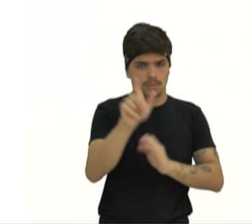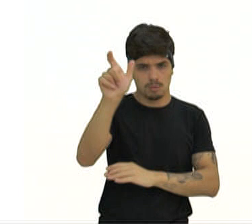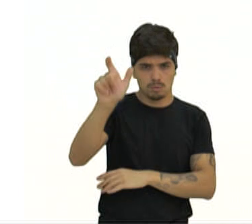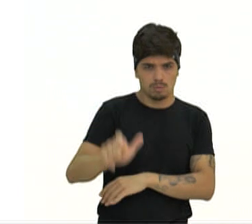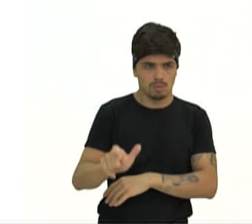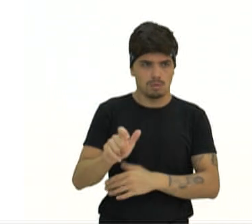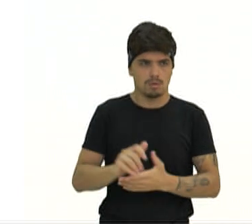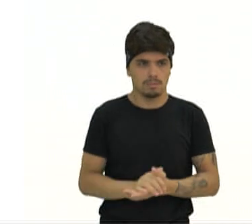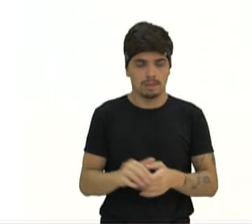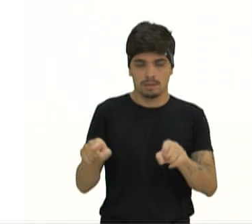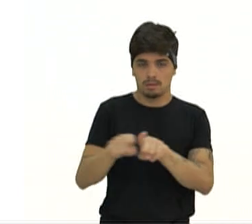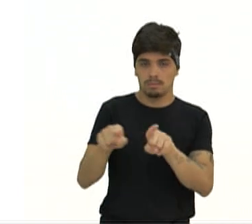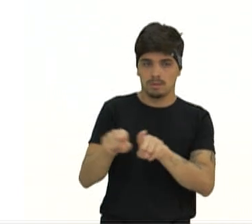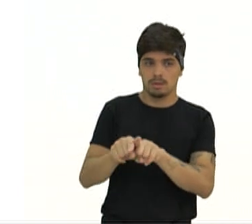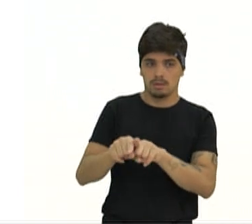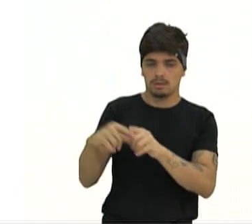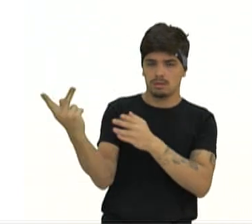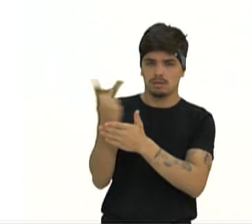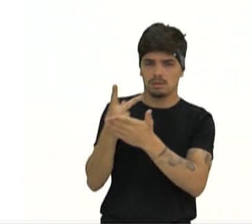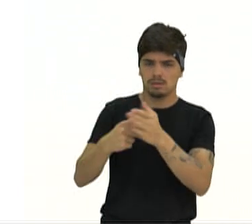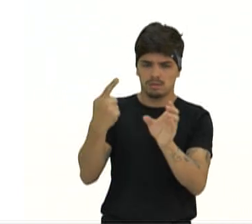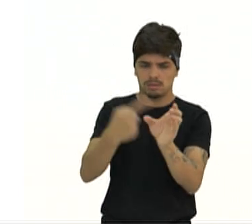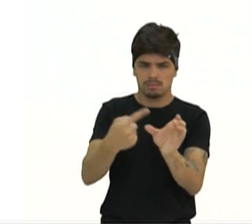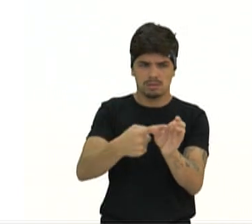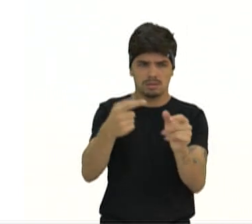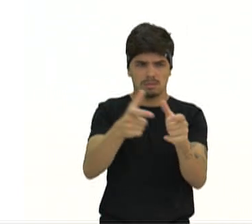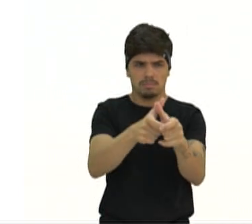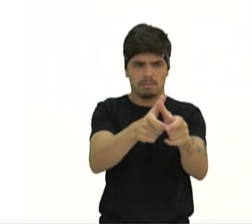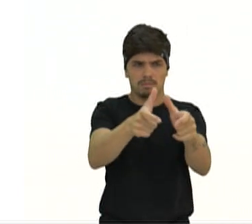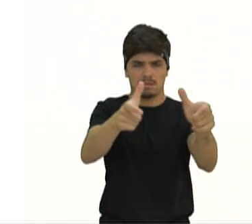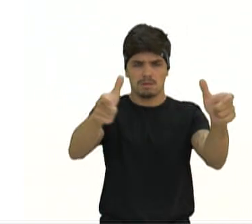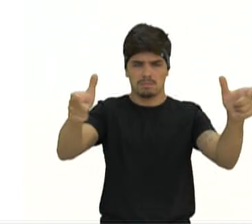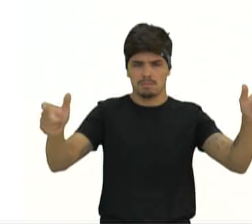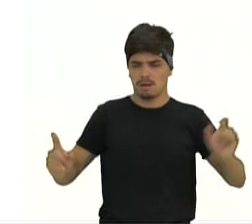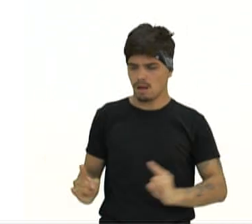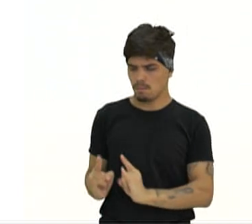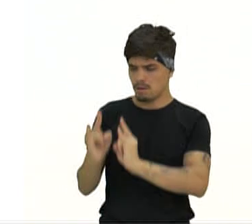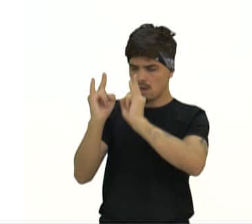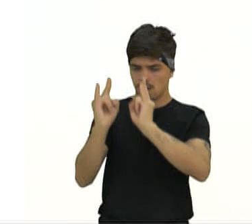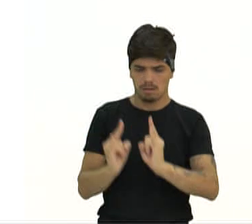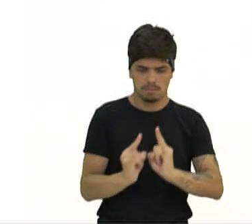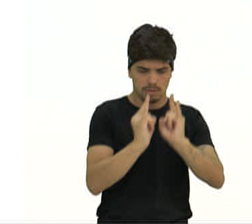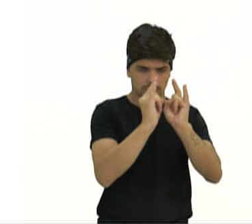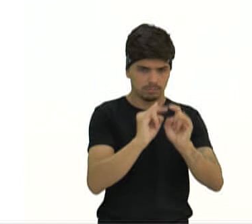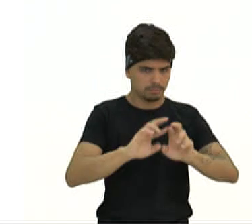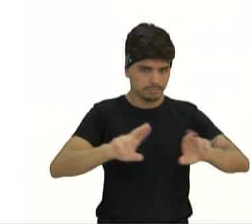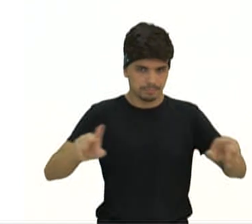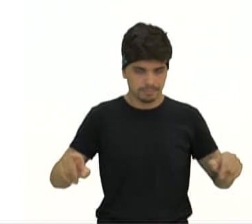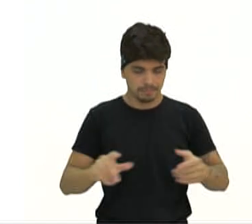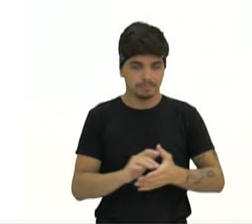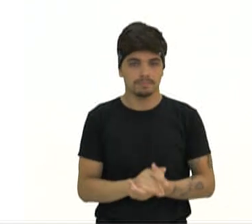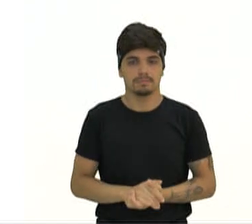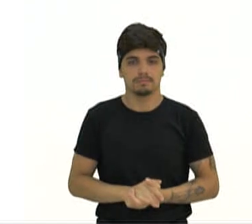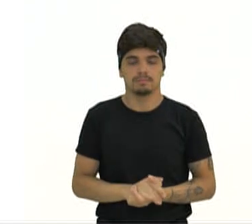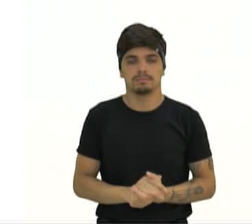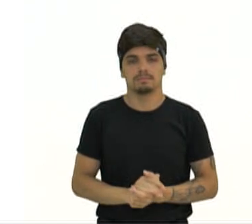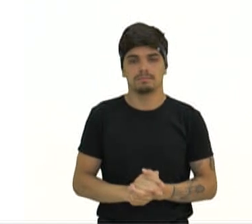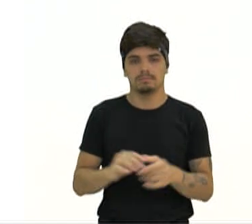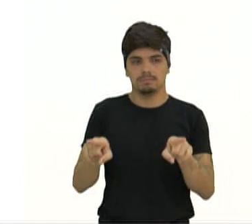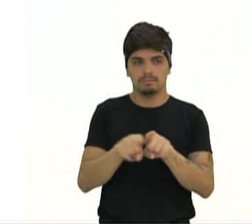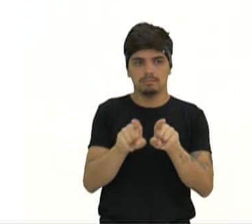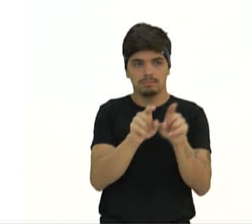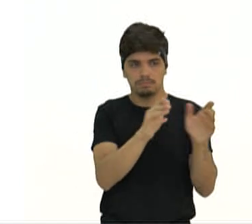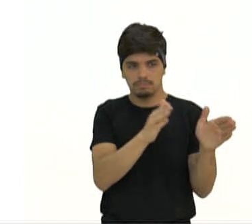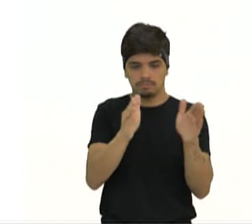e o desenho de uma cidade muito grande com bastante prédio etc e aí